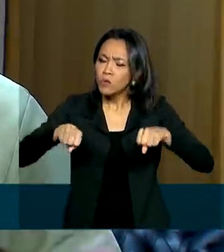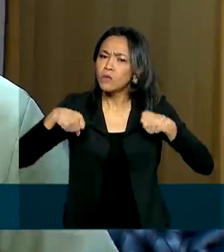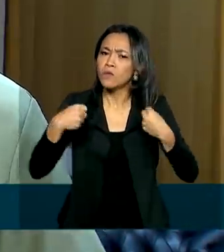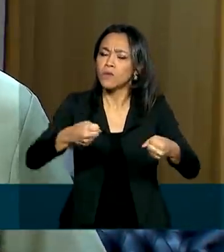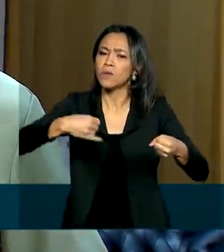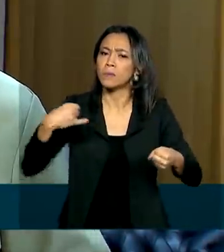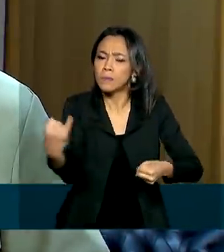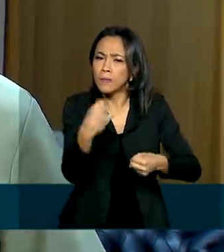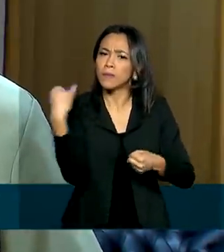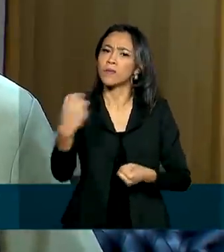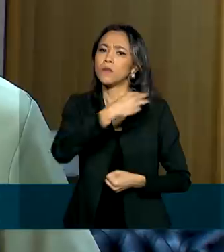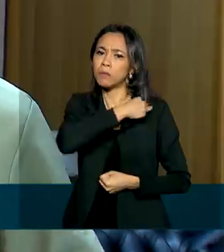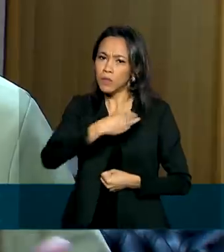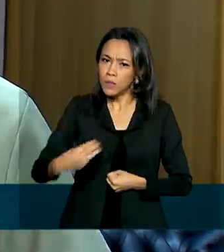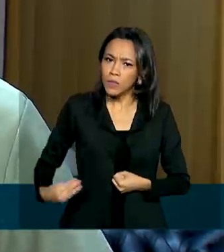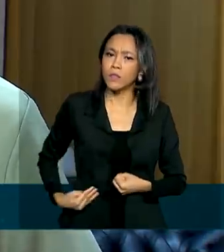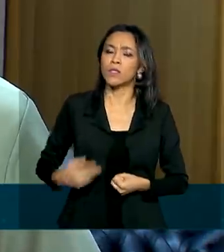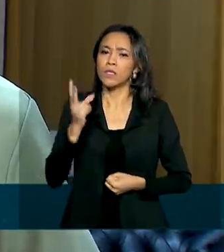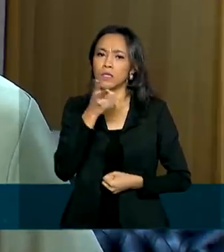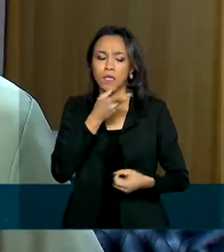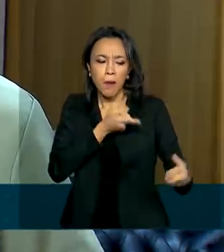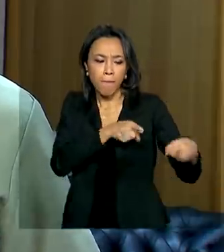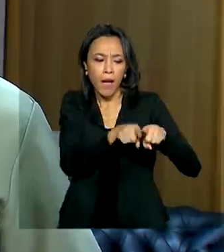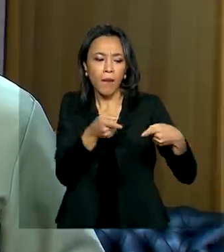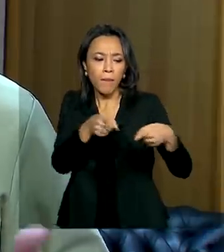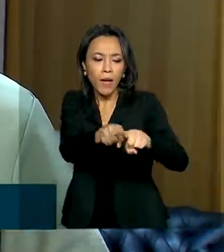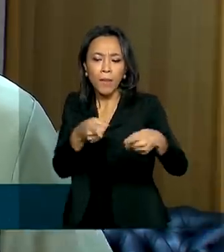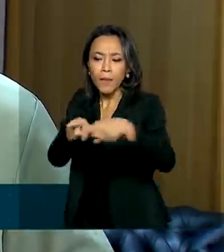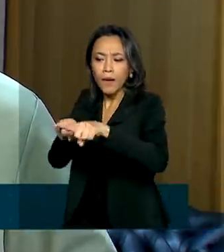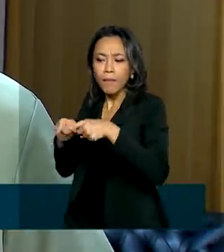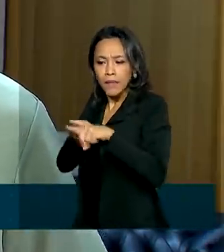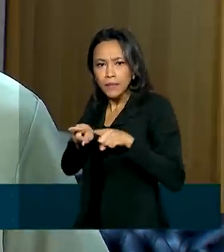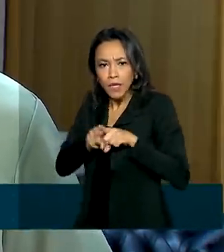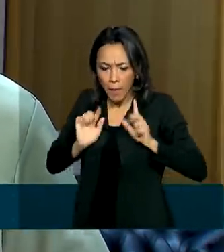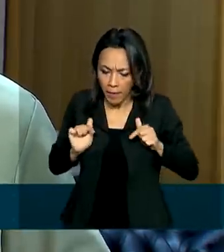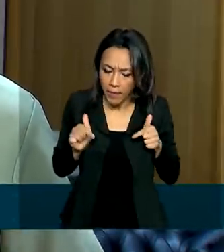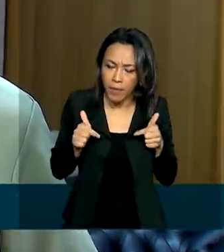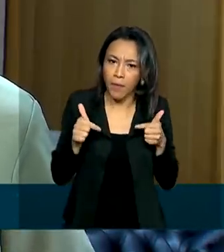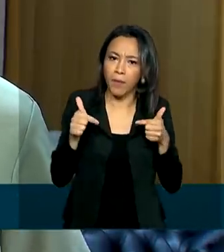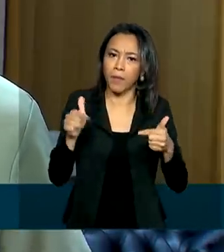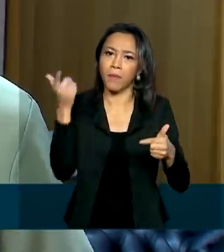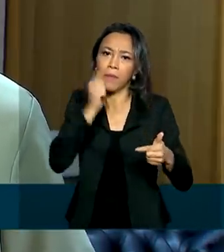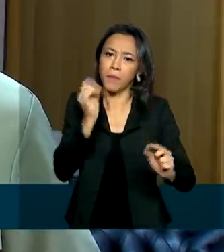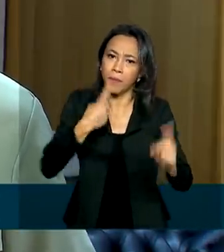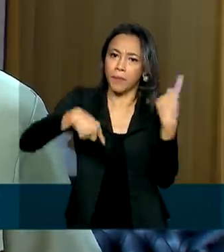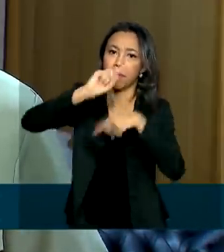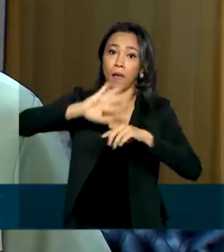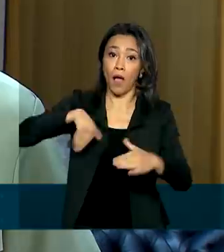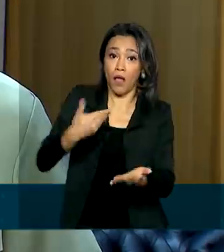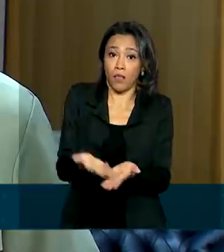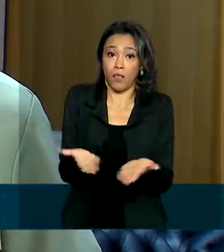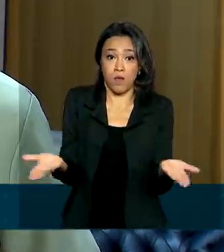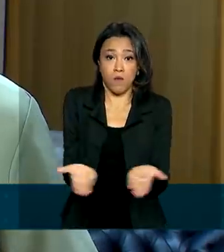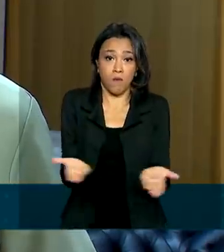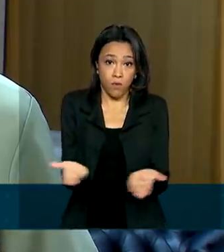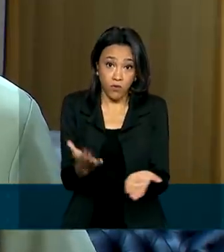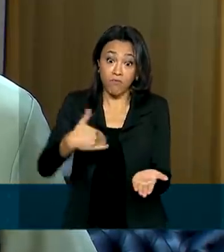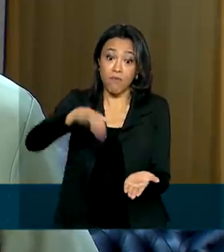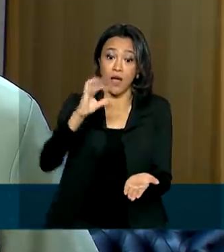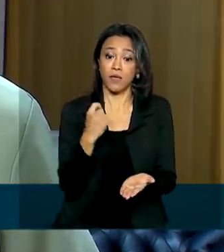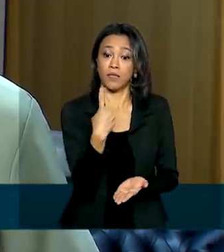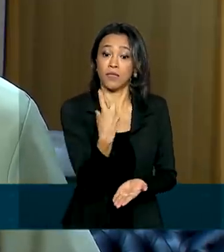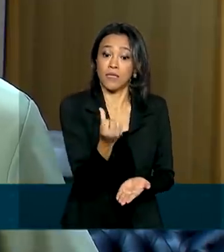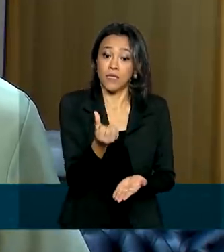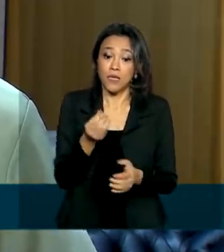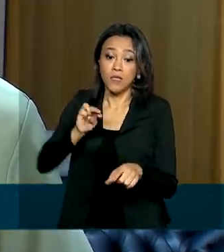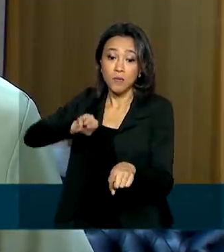articulado com as agências governamentais, exatamente para ter um sucesso muito grande. Ou seja, até a data de hoje já tinham sido efetuados mais de 16